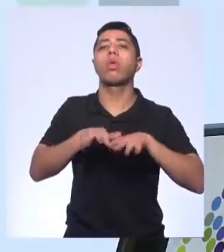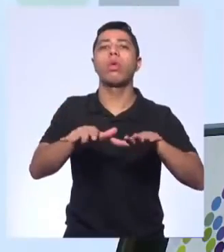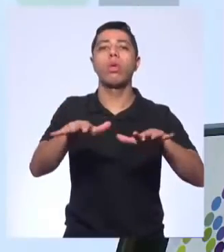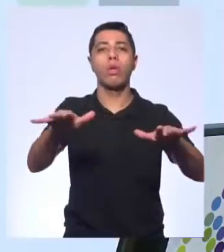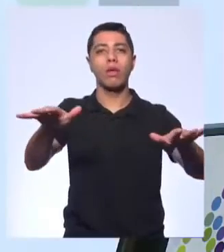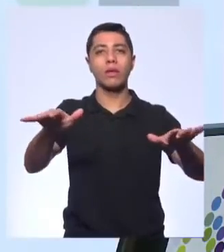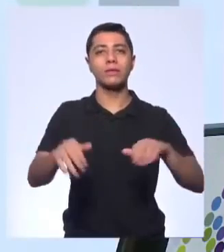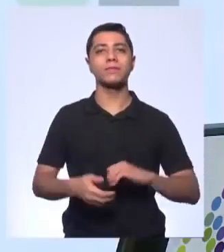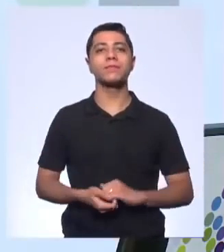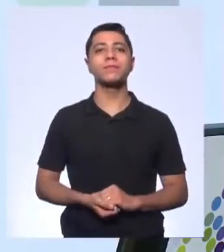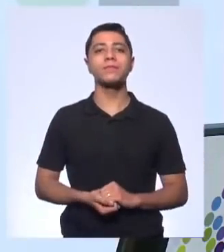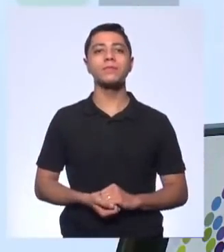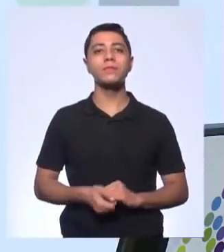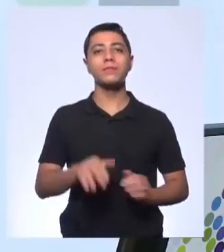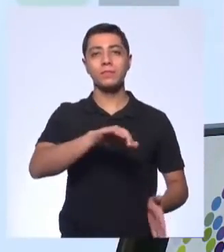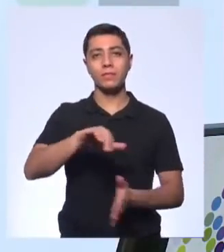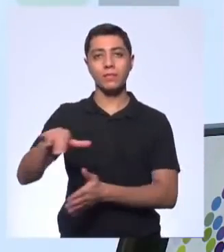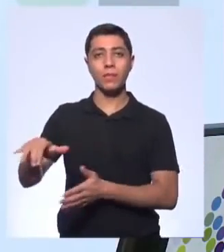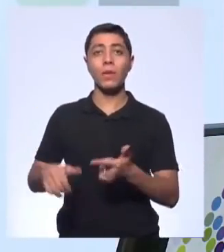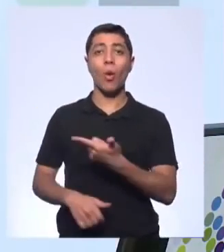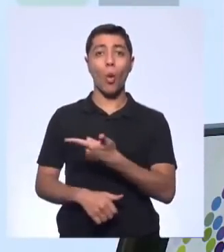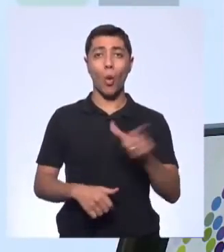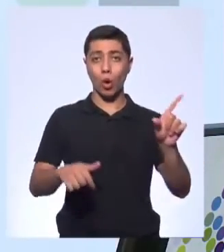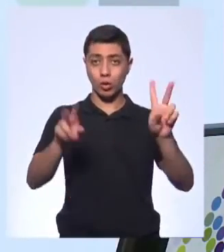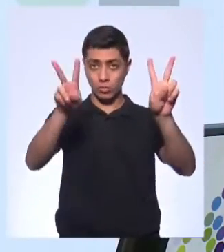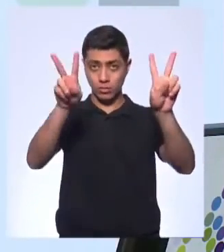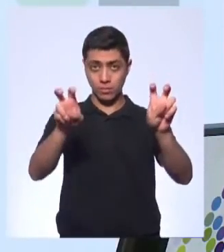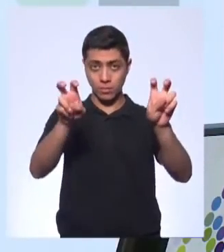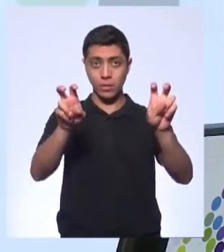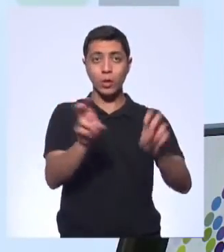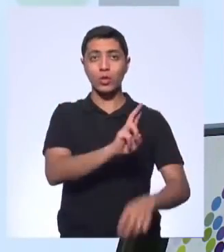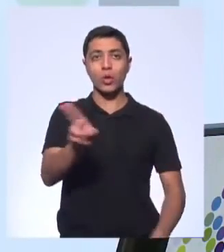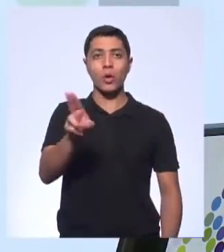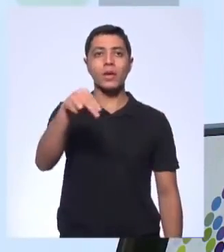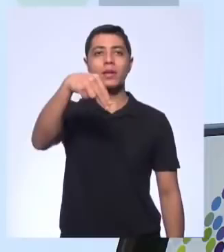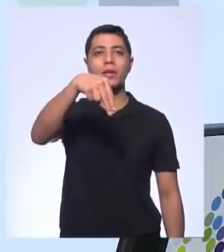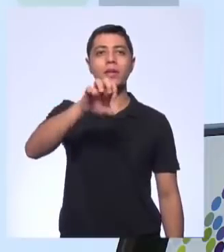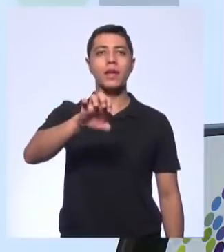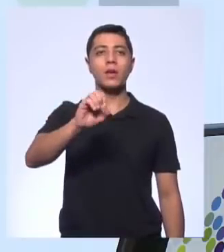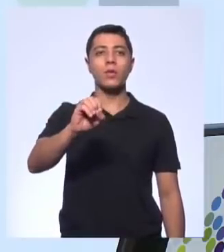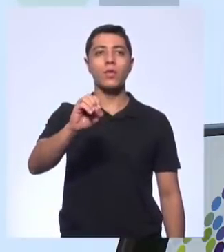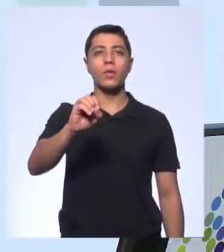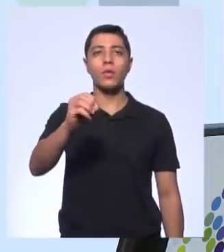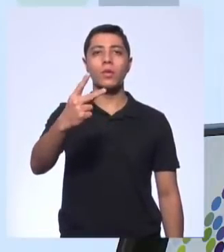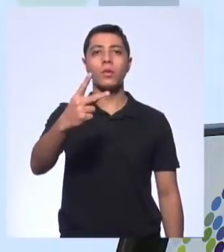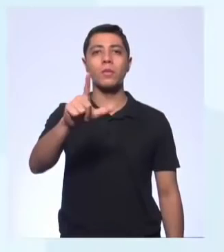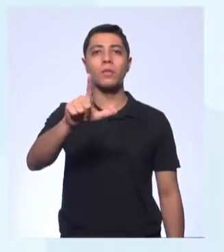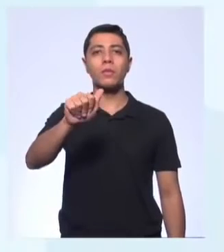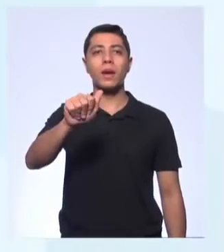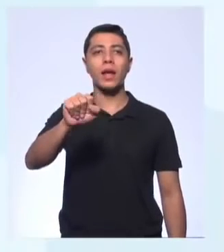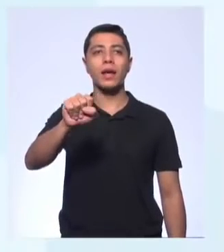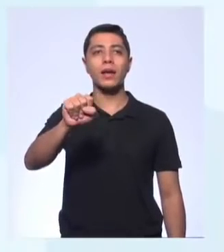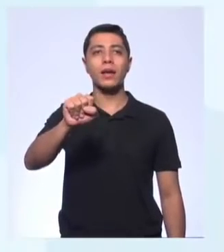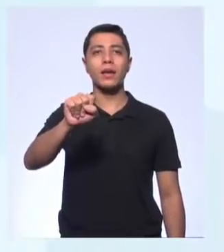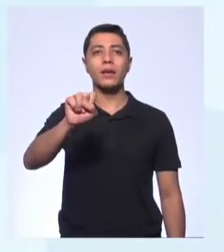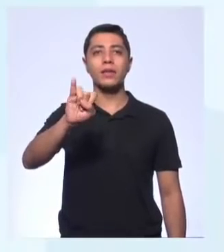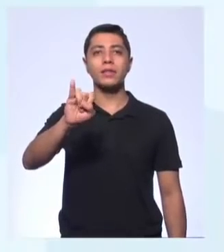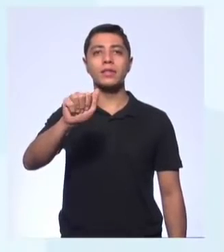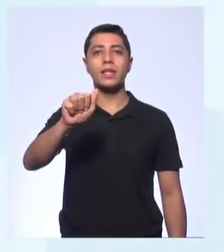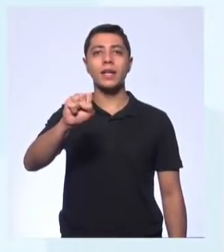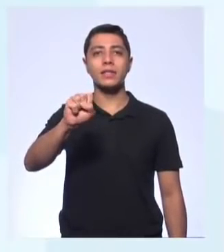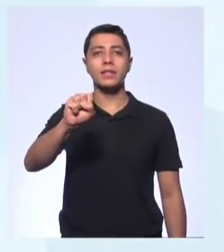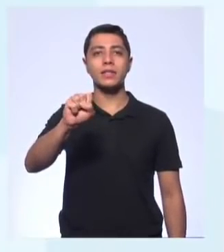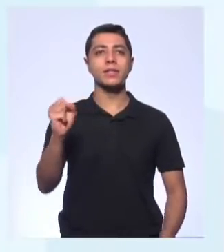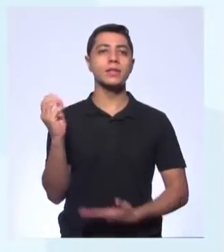as neoplasias. Tá? Então, quando a gente fala em neoplasia, a gente está falando justamente de uma